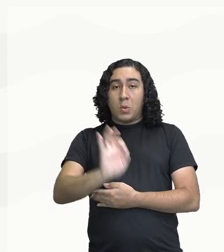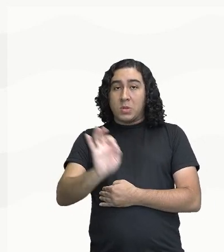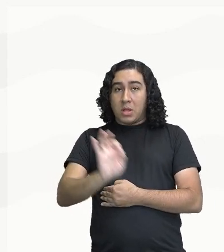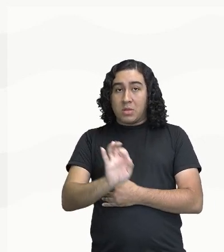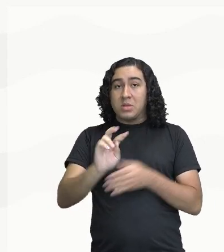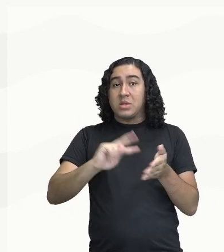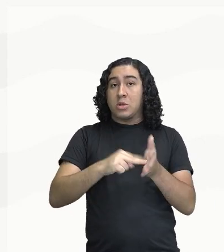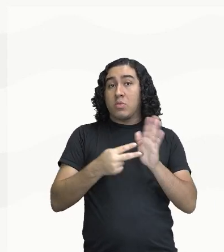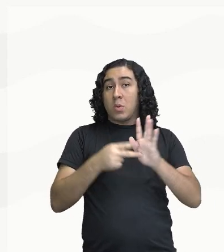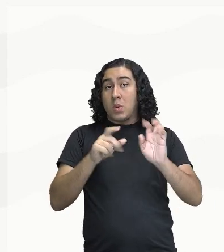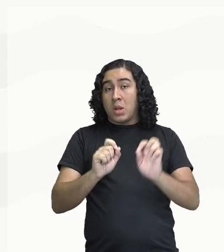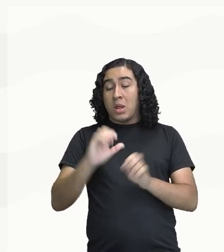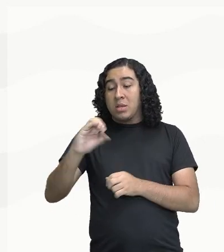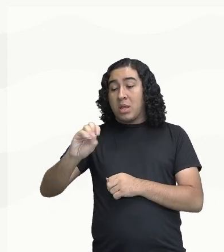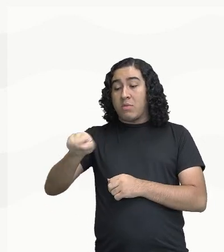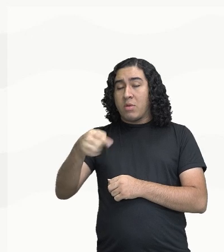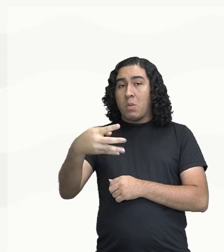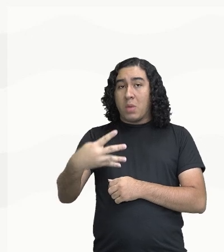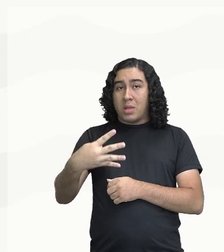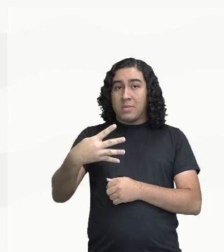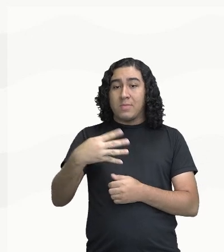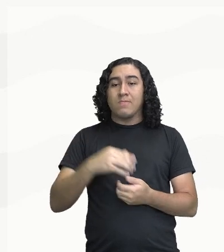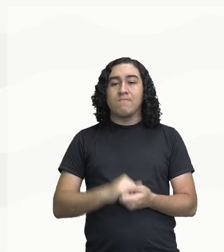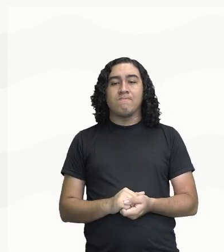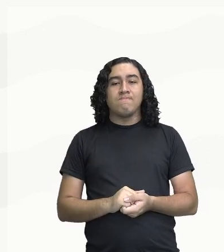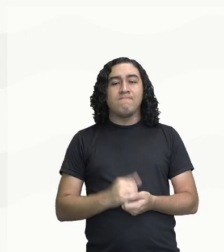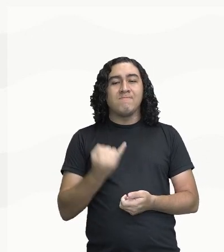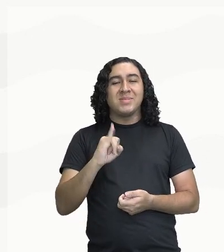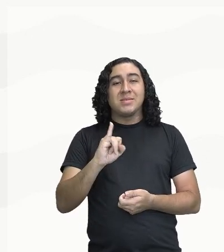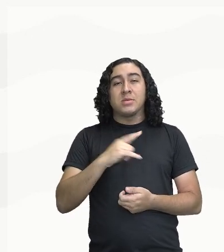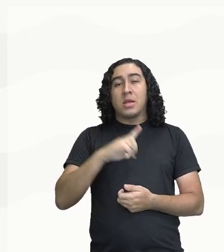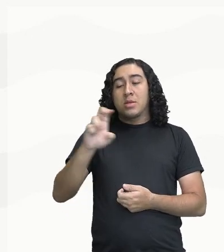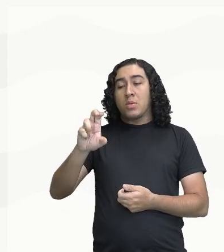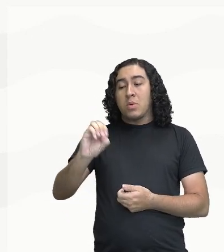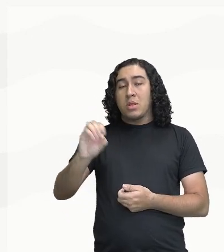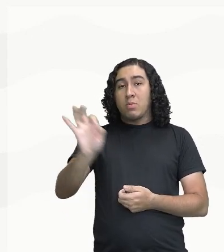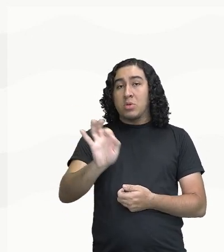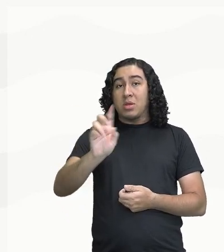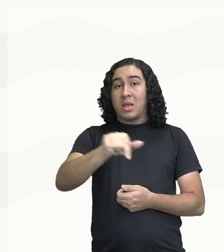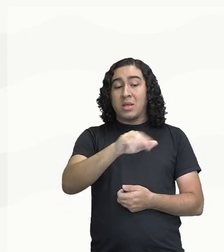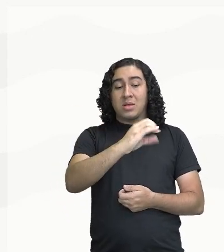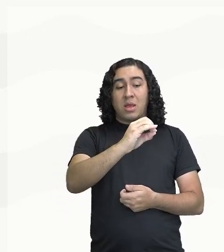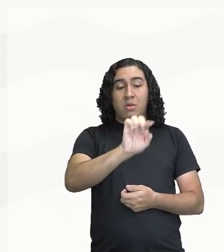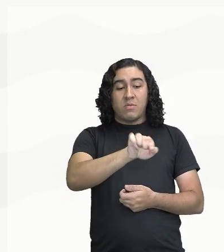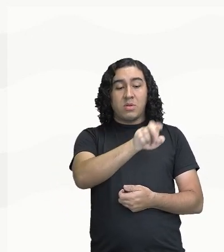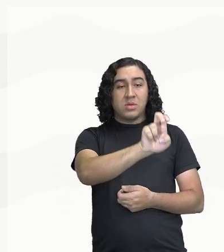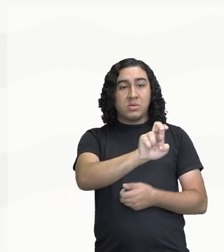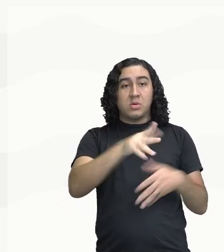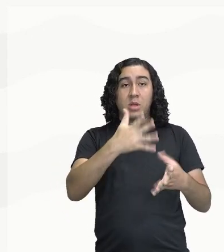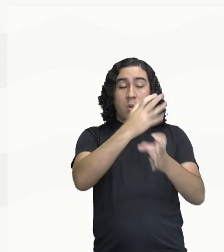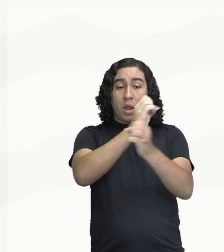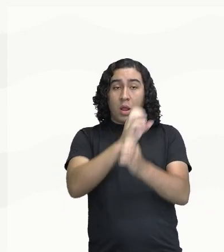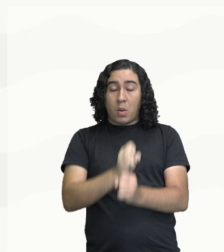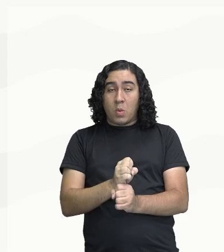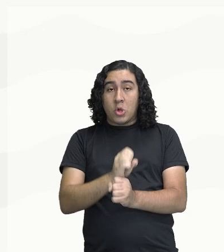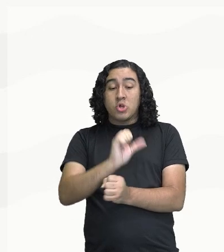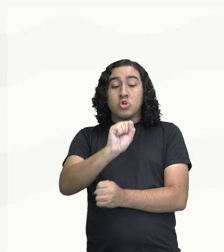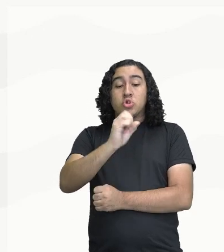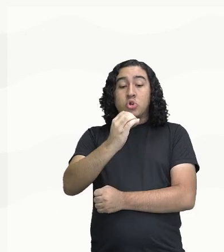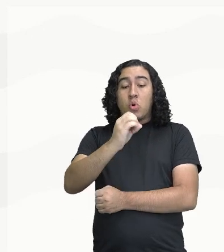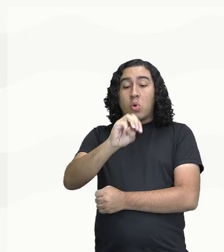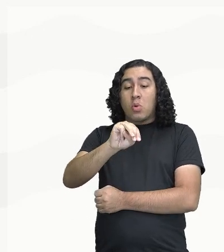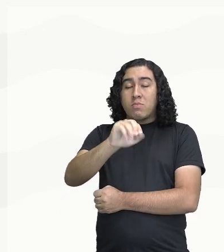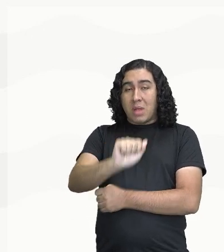isso significa que é 0,4. Se eu tenho 50%, é 0,5. Então, a somatória, tá? A soma